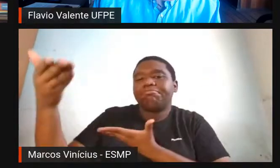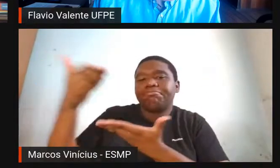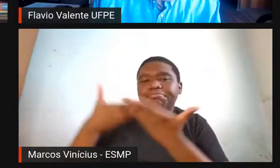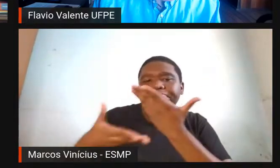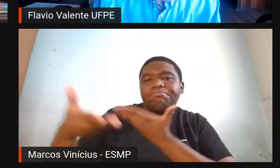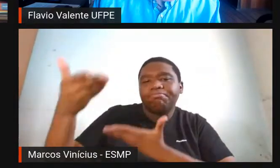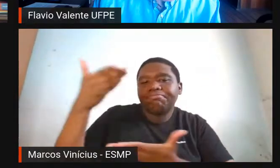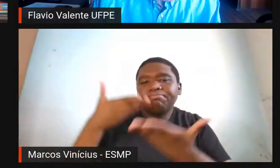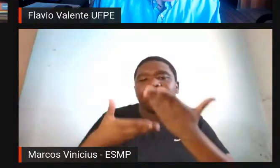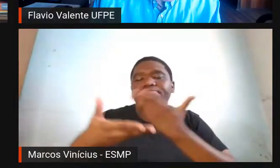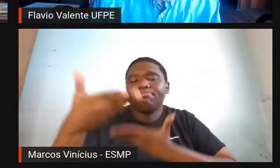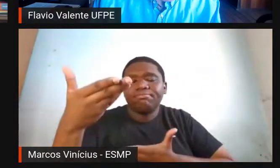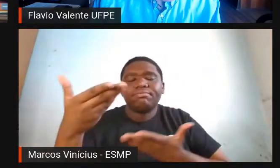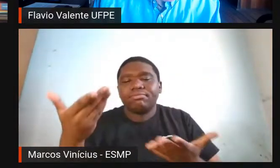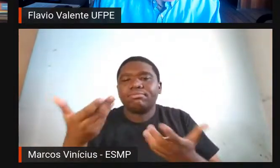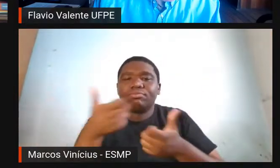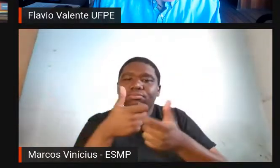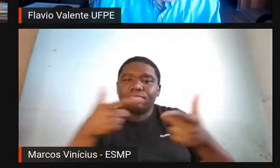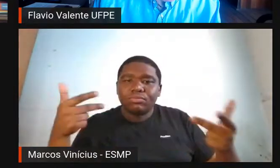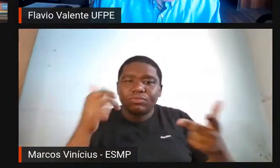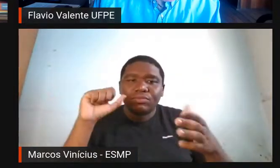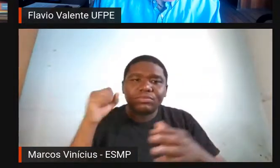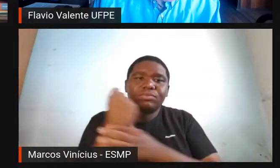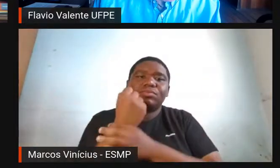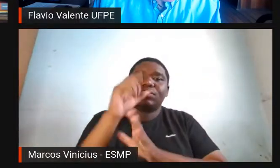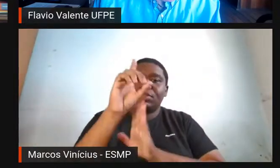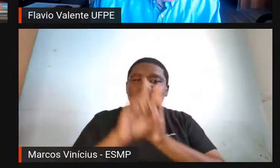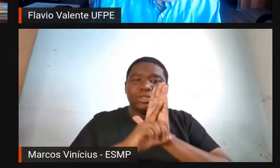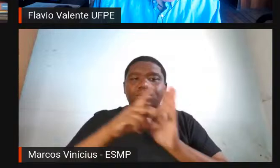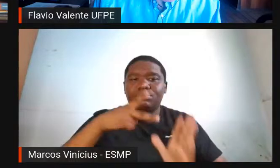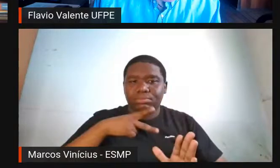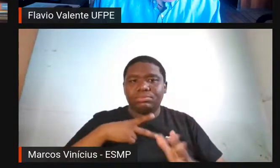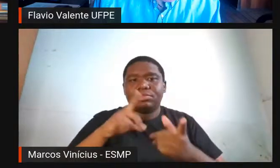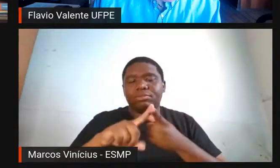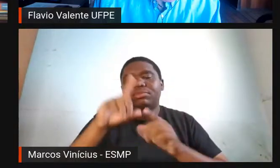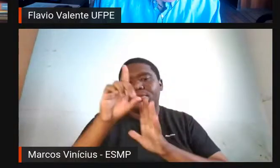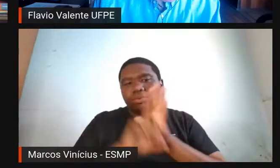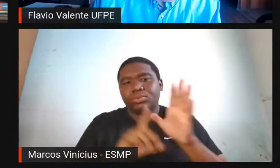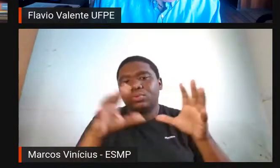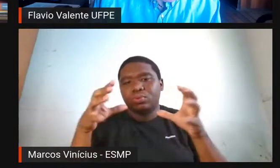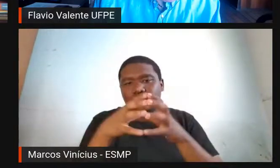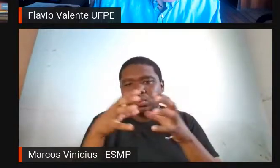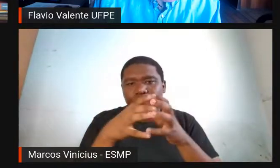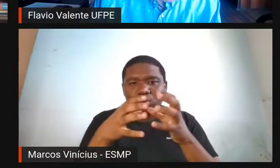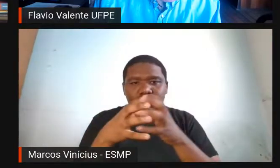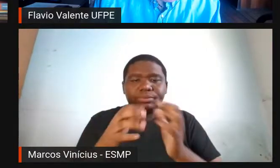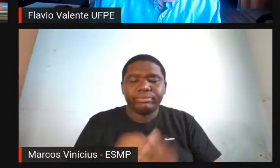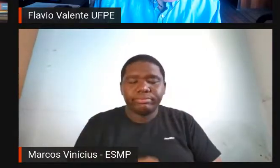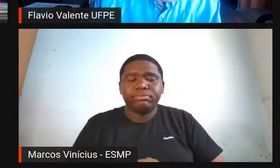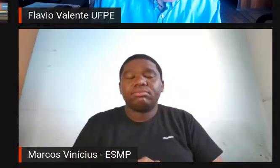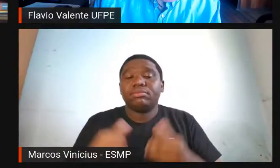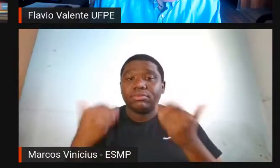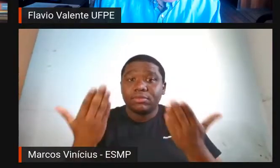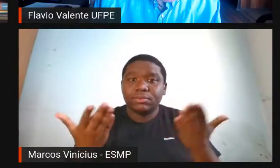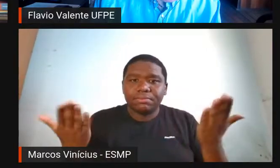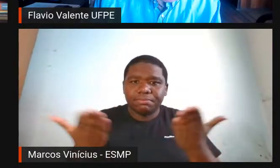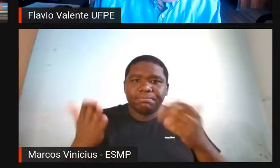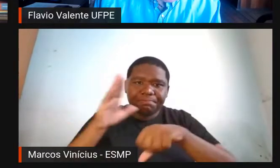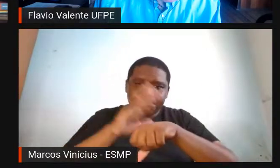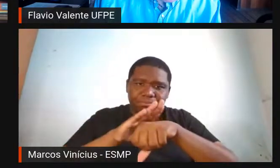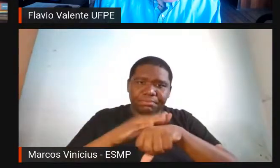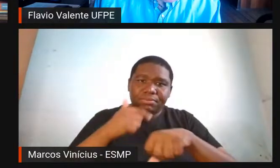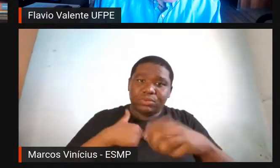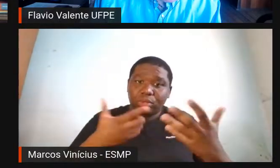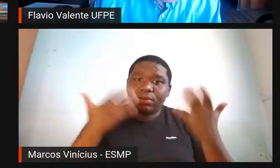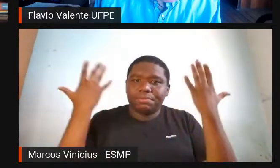das benesses e das garantias e direitos individuais e coletivos. Então, neste momento, eu quero parabenizar a